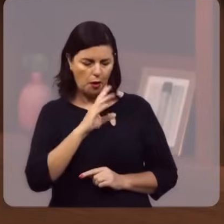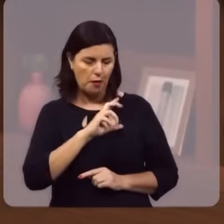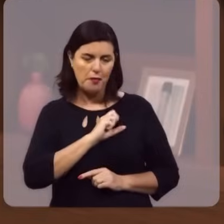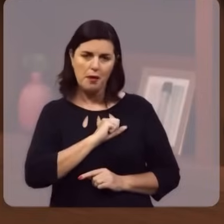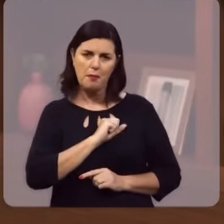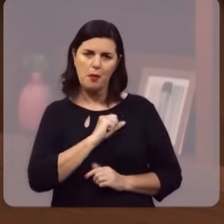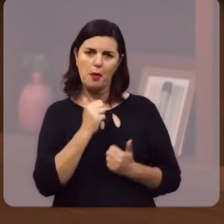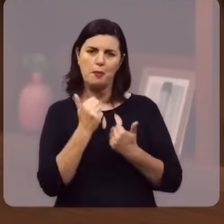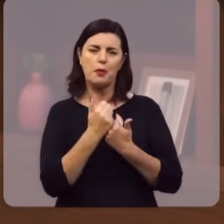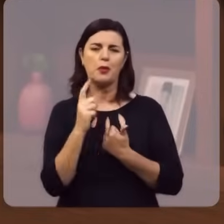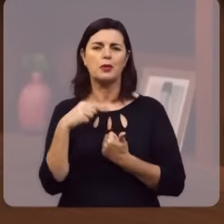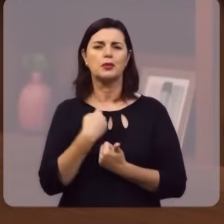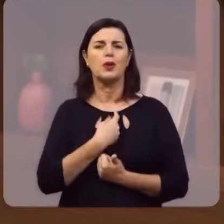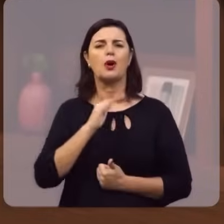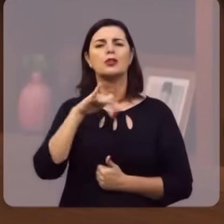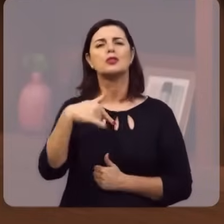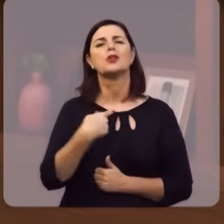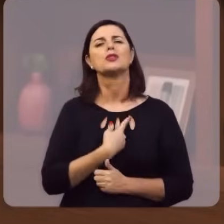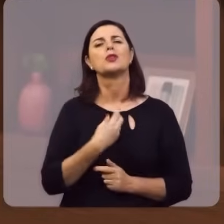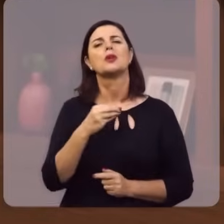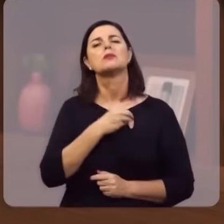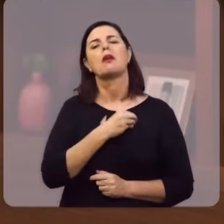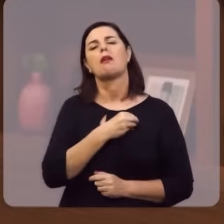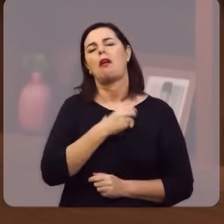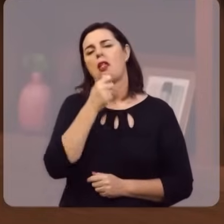sendo nós ainda pecadores